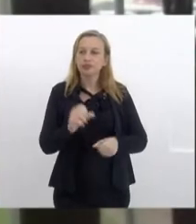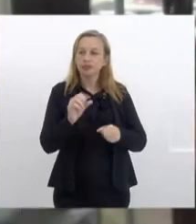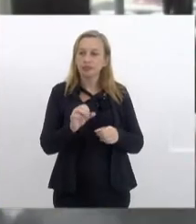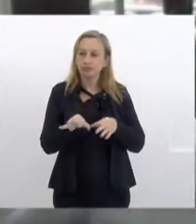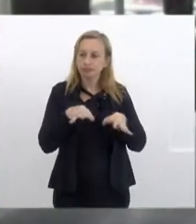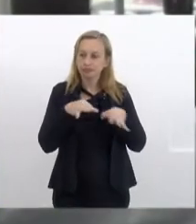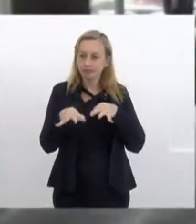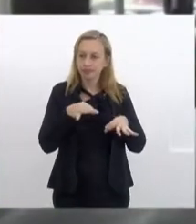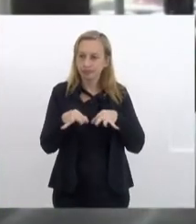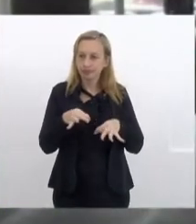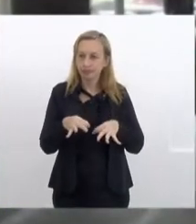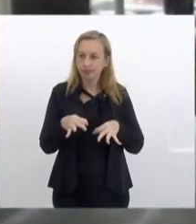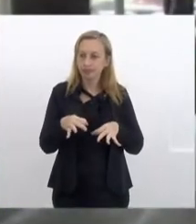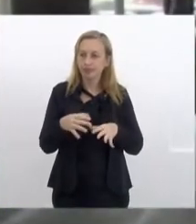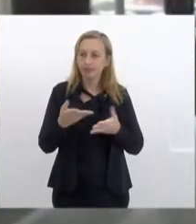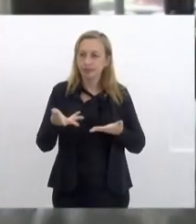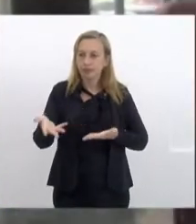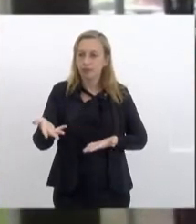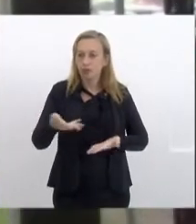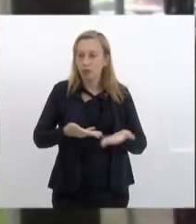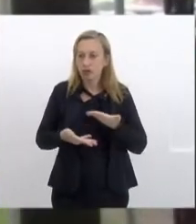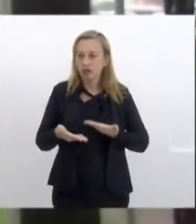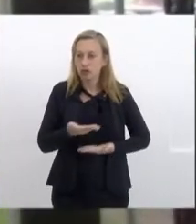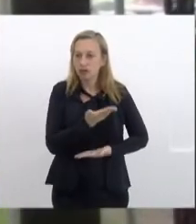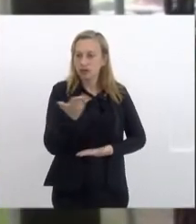fazendo. Vou tentar compartilhar aqui